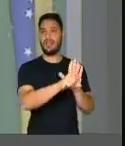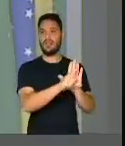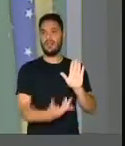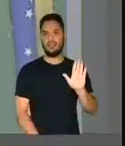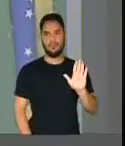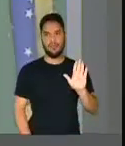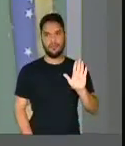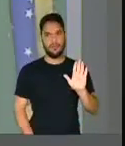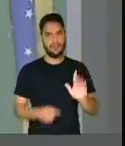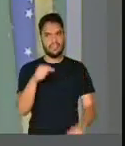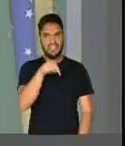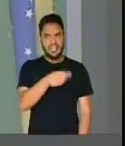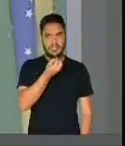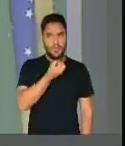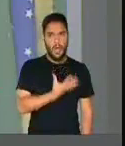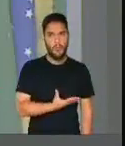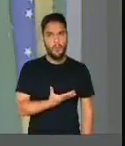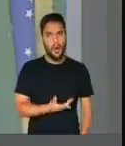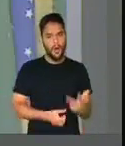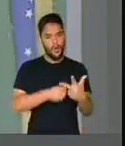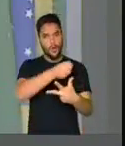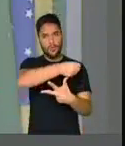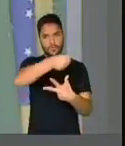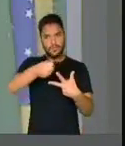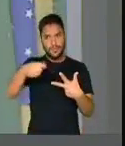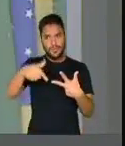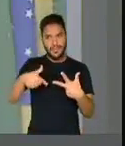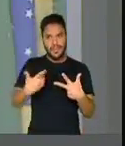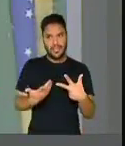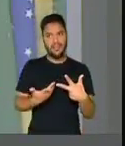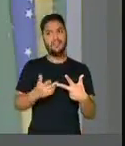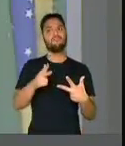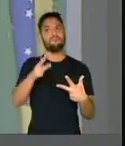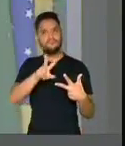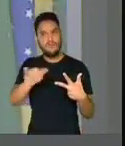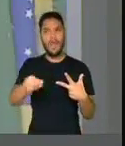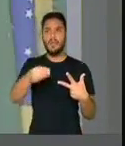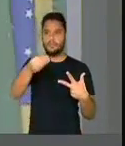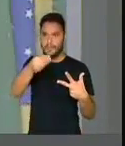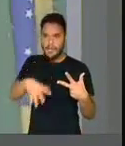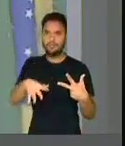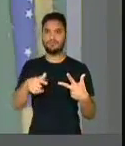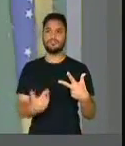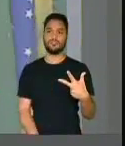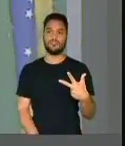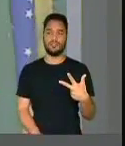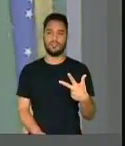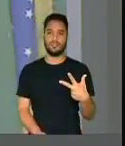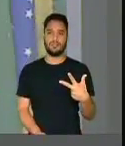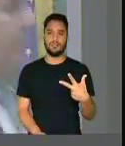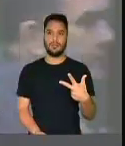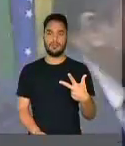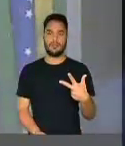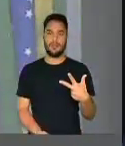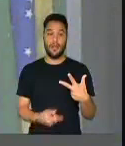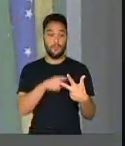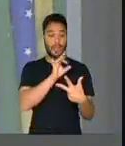E isto não é bom para o equilíbrio dos poderes e a harmonia e interdependência entre